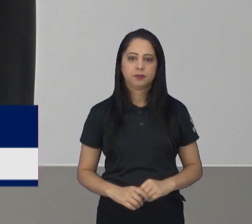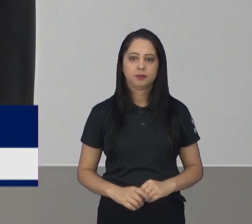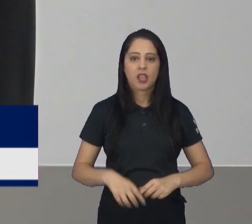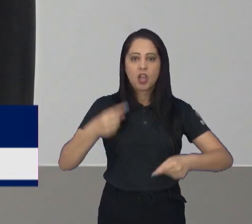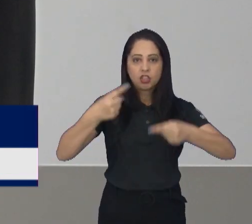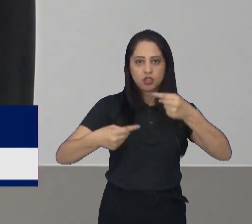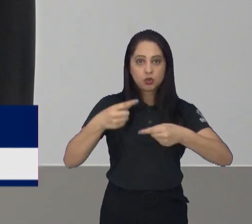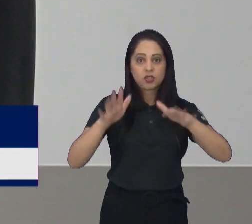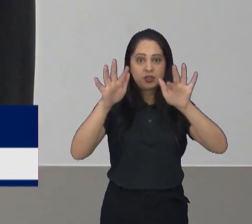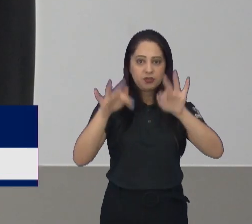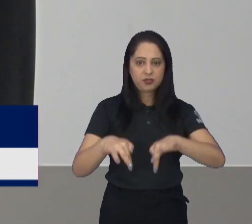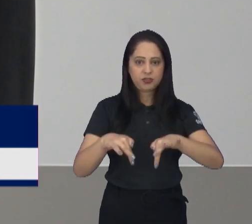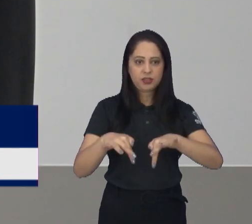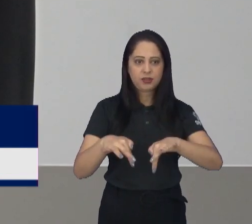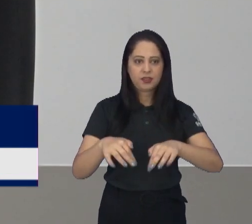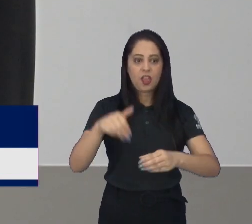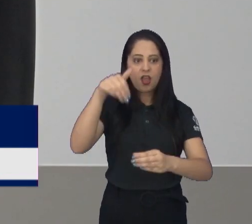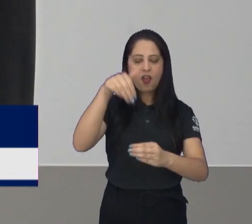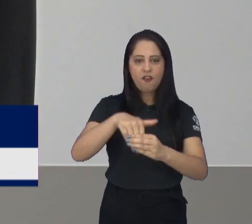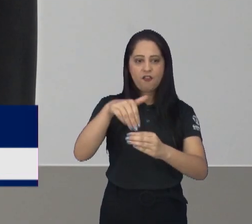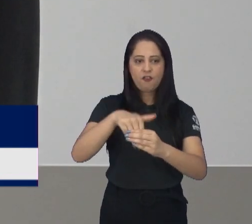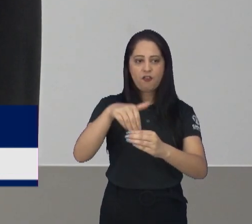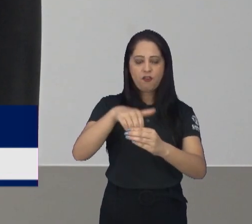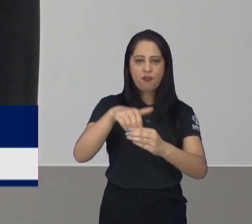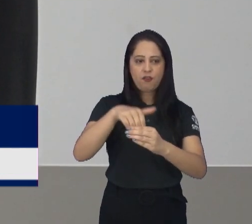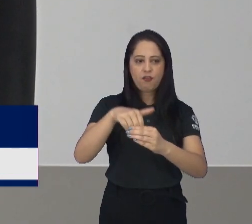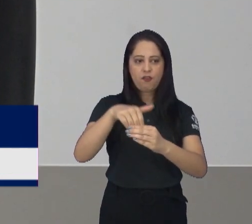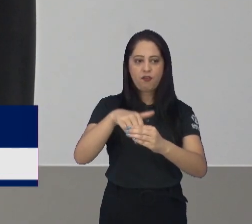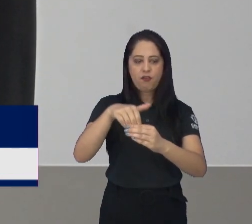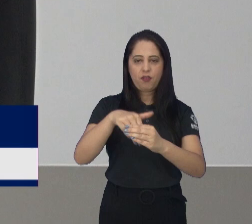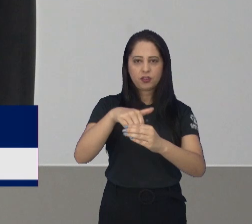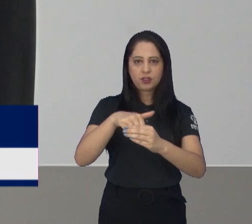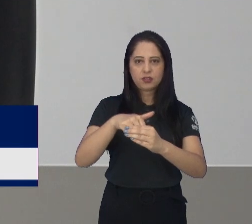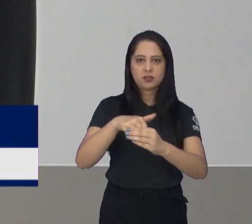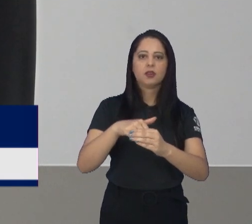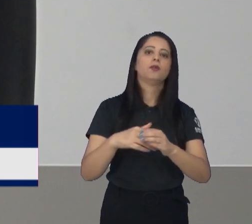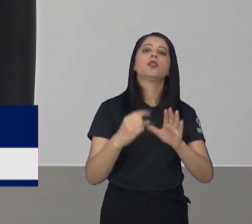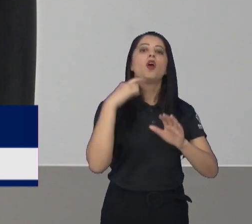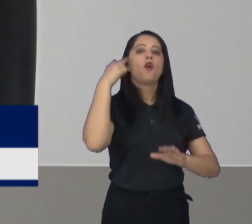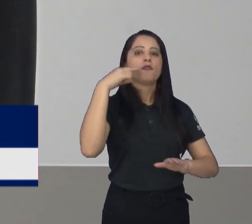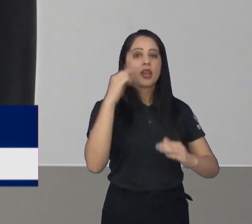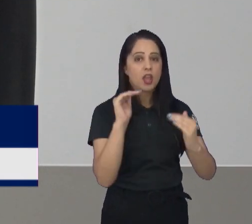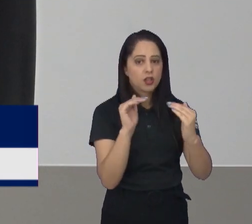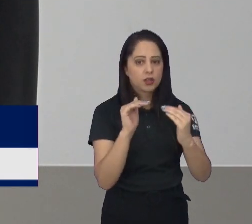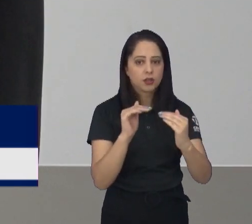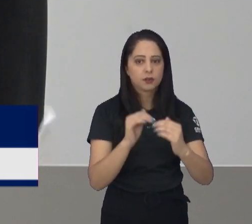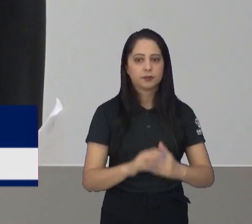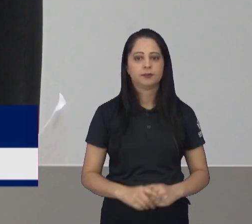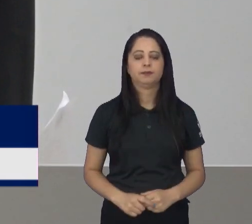a discussão do processo, em votação o processo. Vereadores favoráveis permaneçam com...